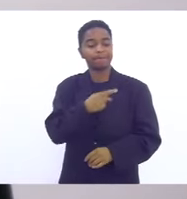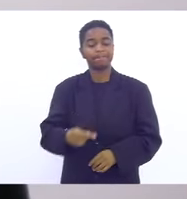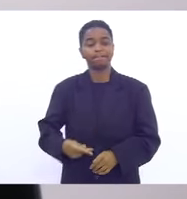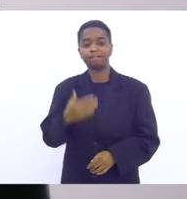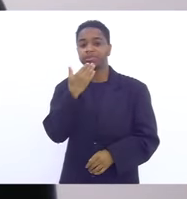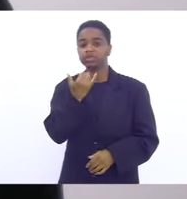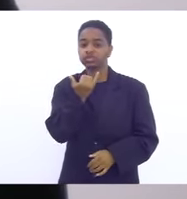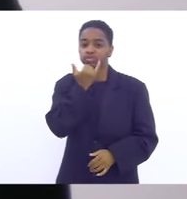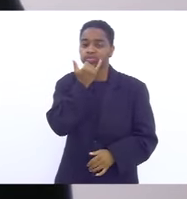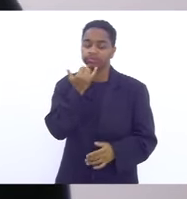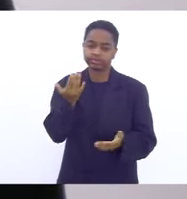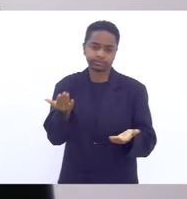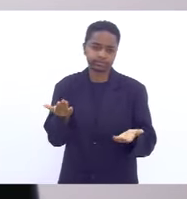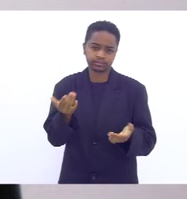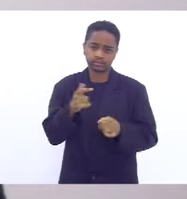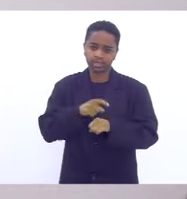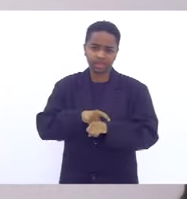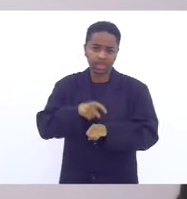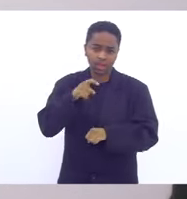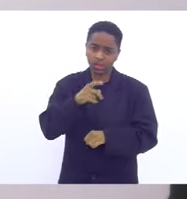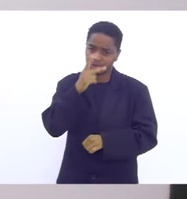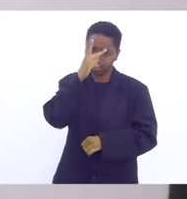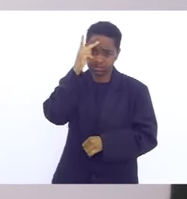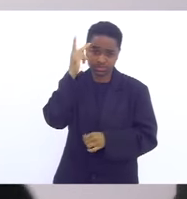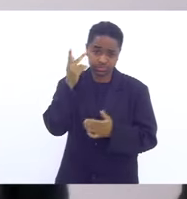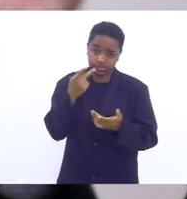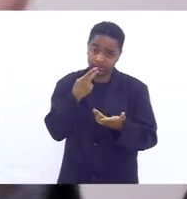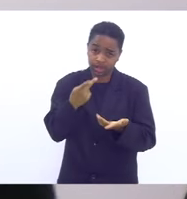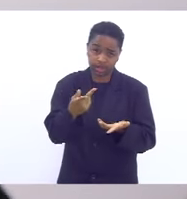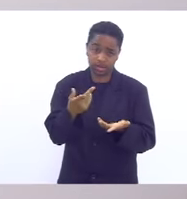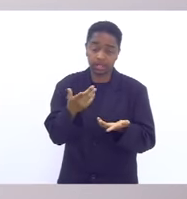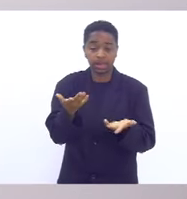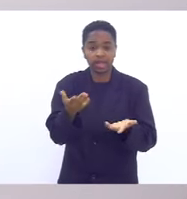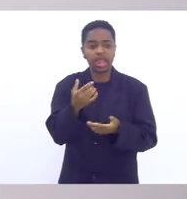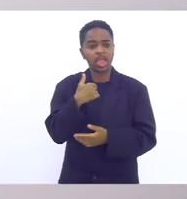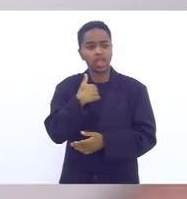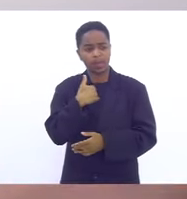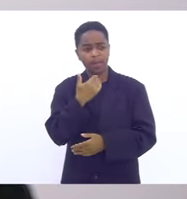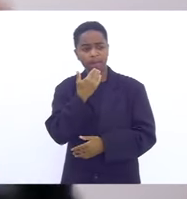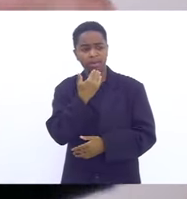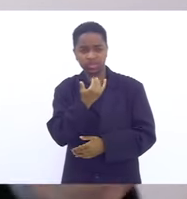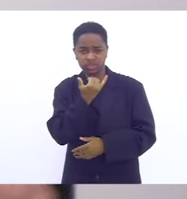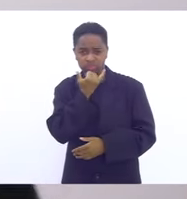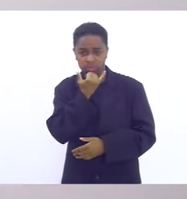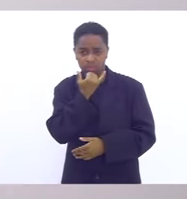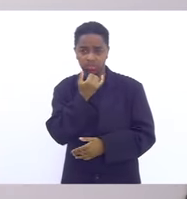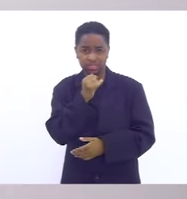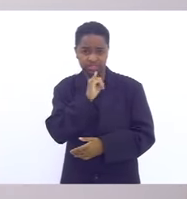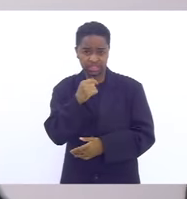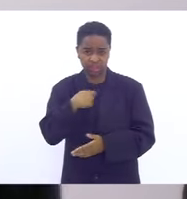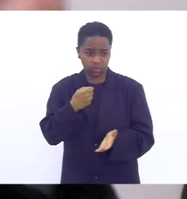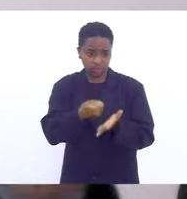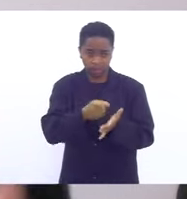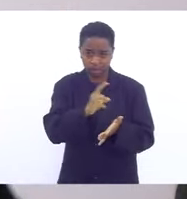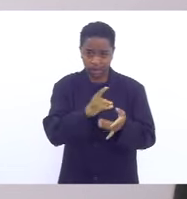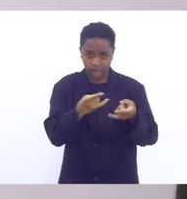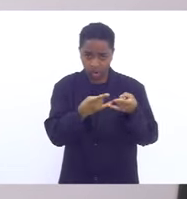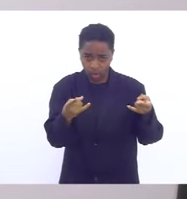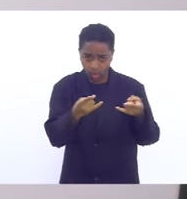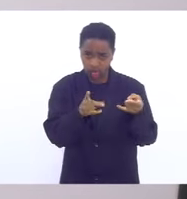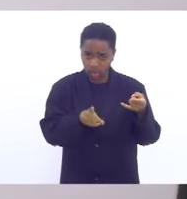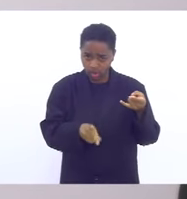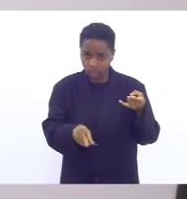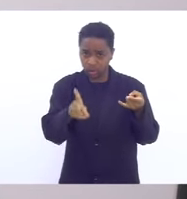desculpas, no mesmo momento ele vai citar: será que eu vou pedir desculpas quando eu não pagar a minha conta e minha conta vai